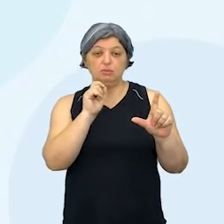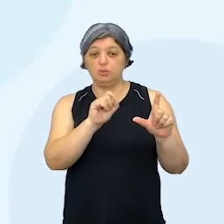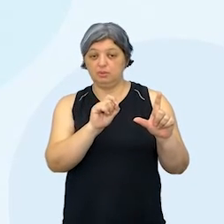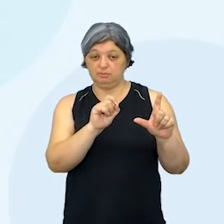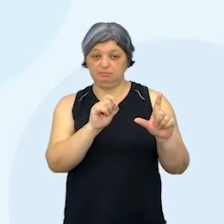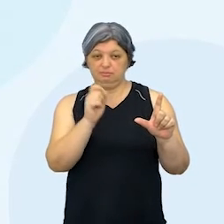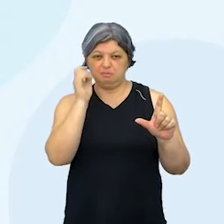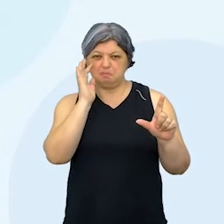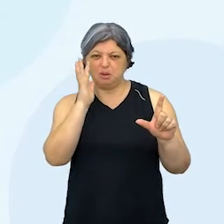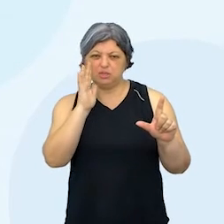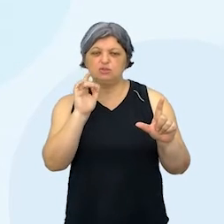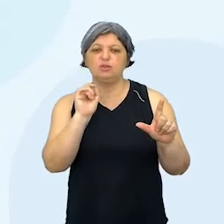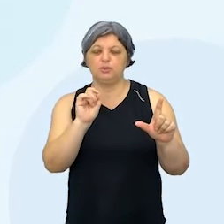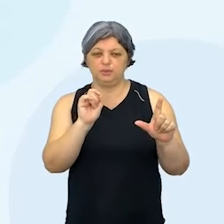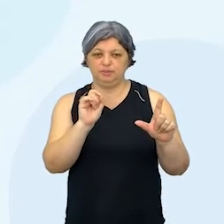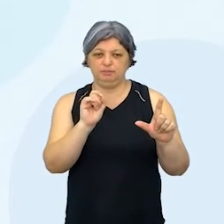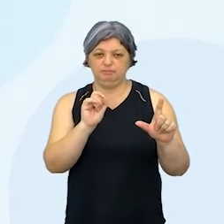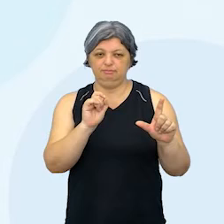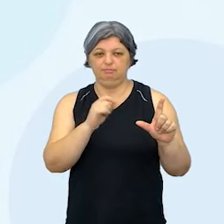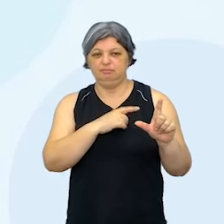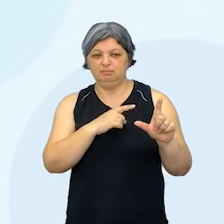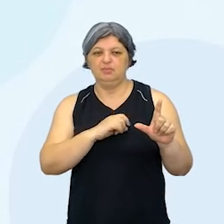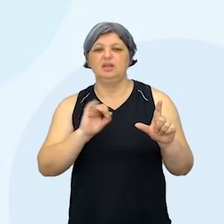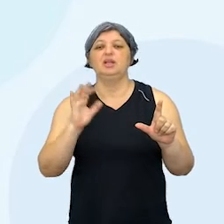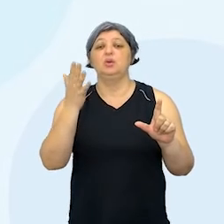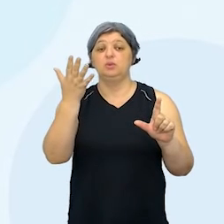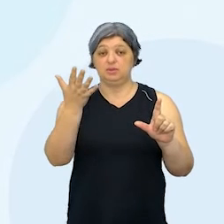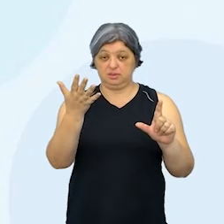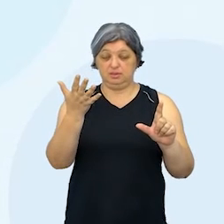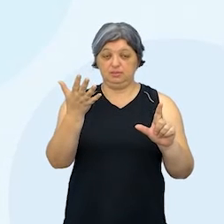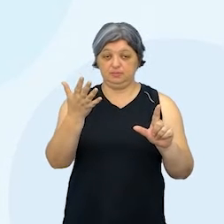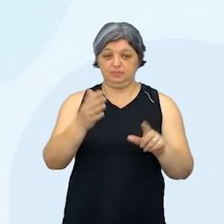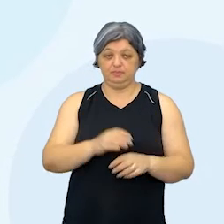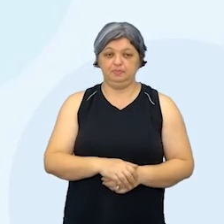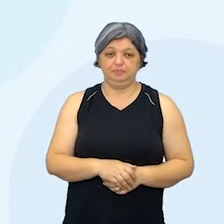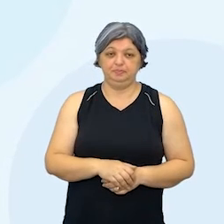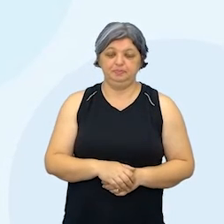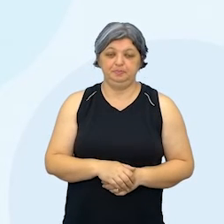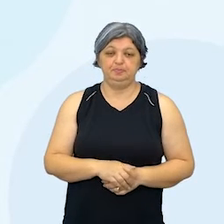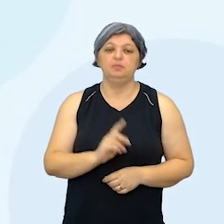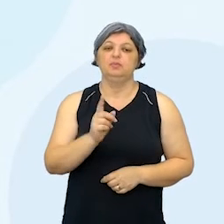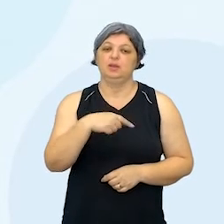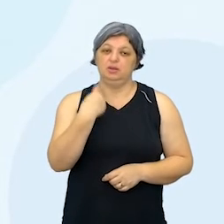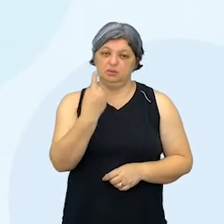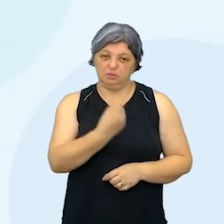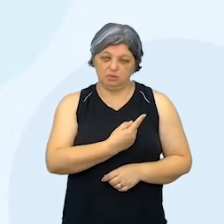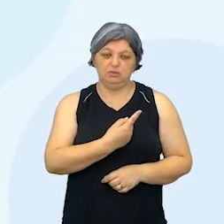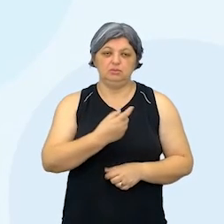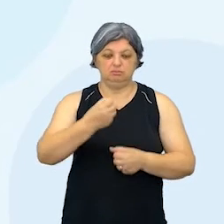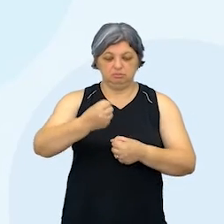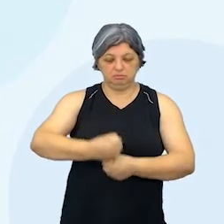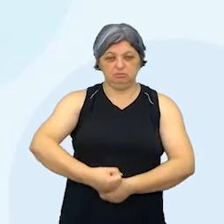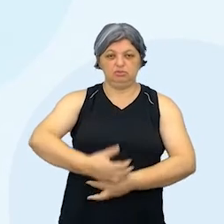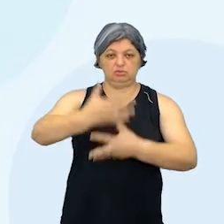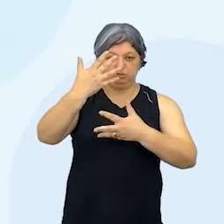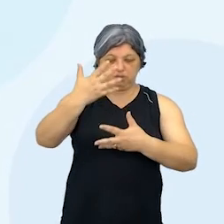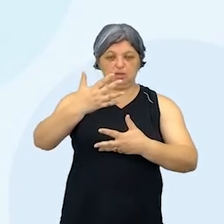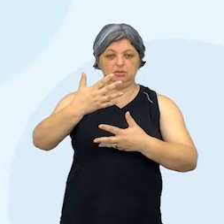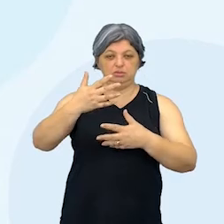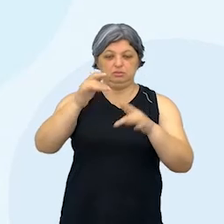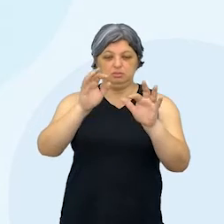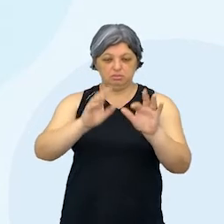vocês imaginam que esteja acontecendo. E a gente vai acompanhar no chat daqui a